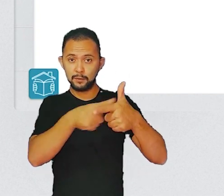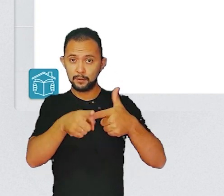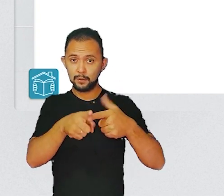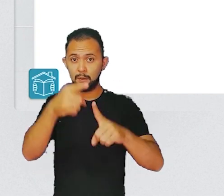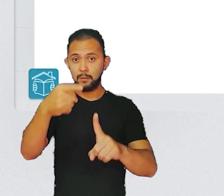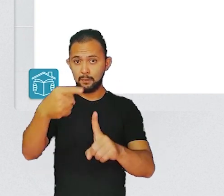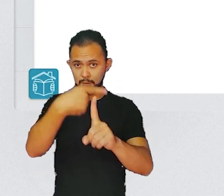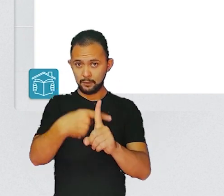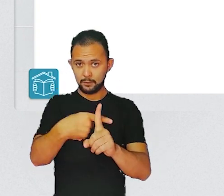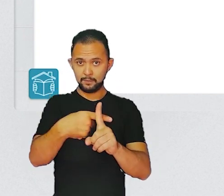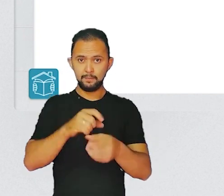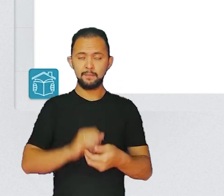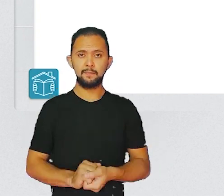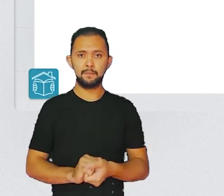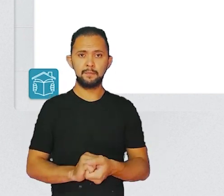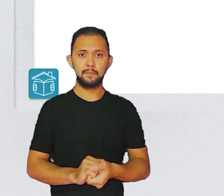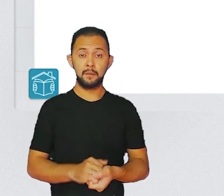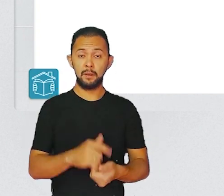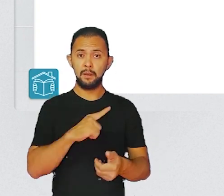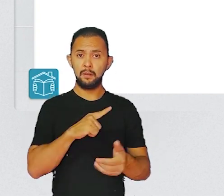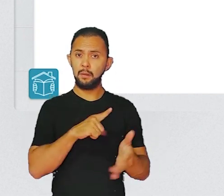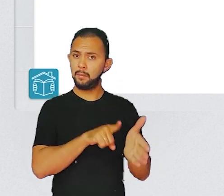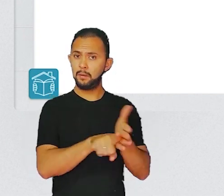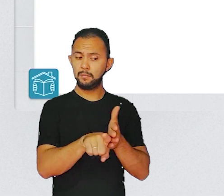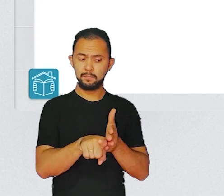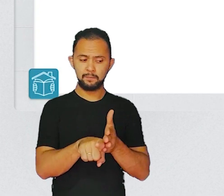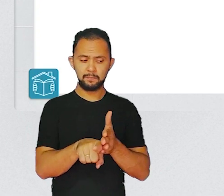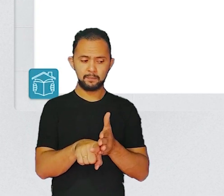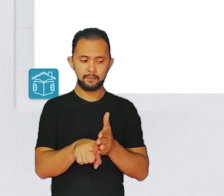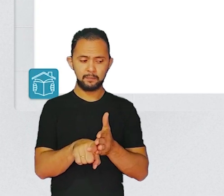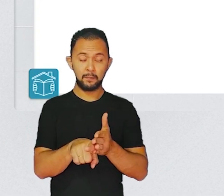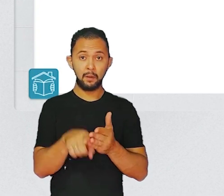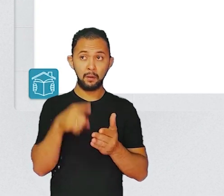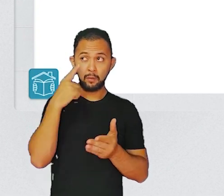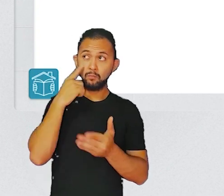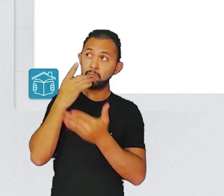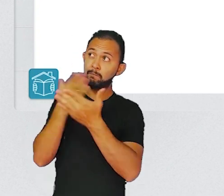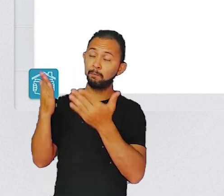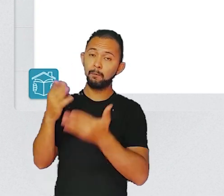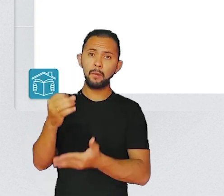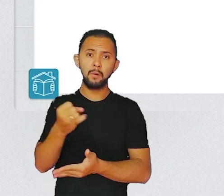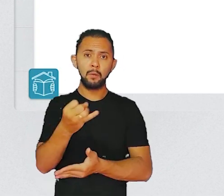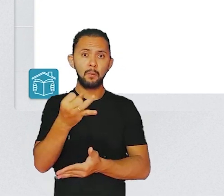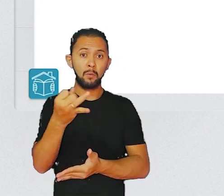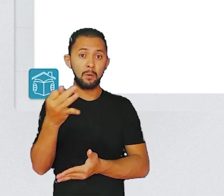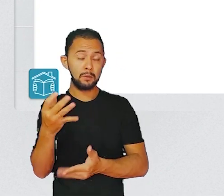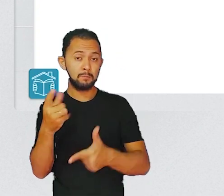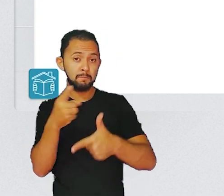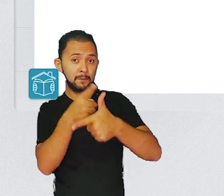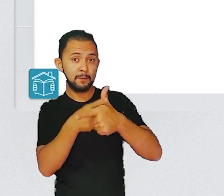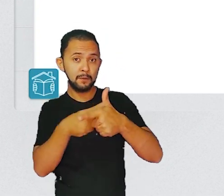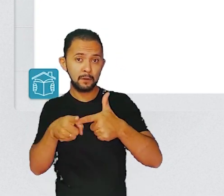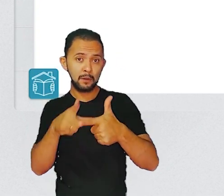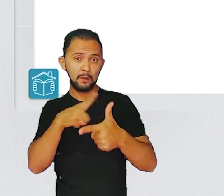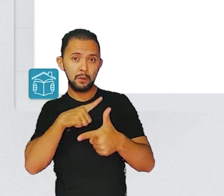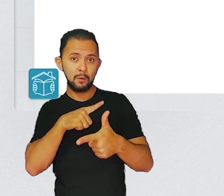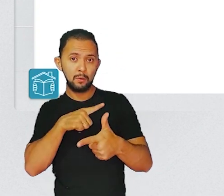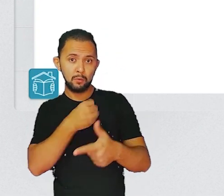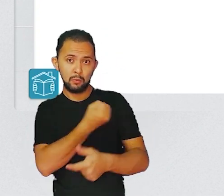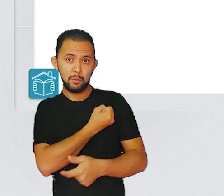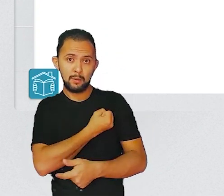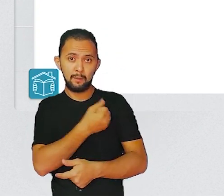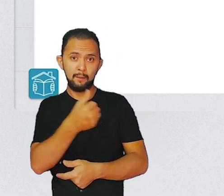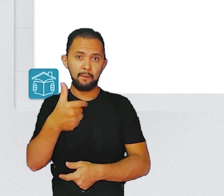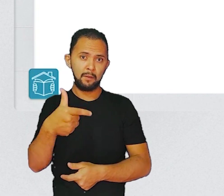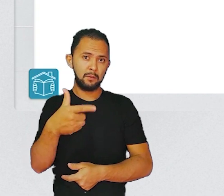positivos. Aí tem uma pergunta aí. Quantos divisores tem o 24? E aí,